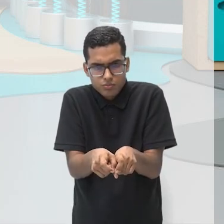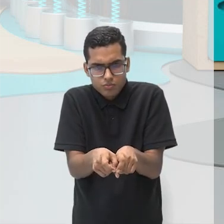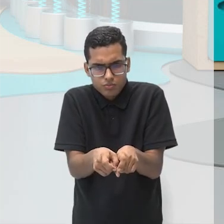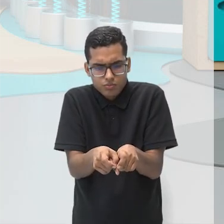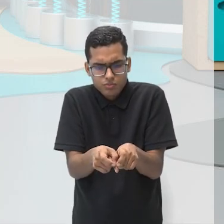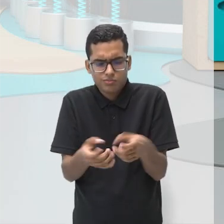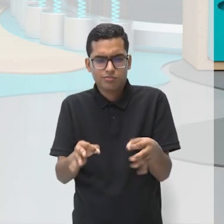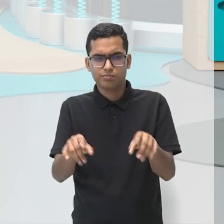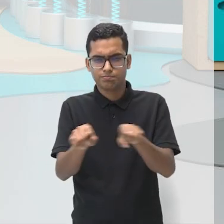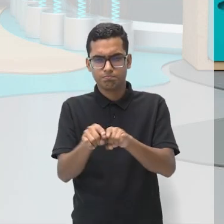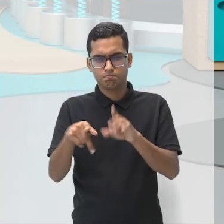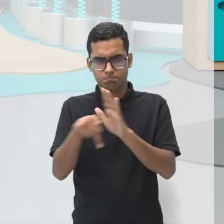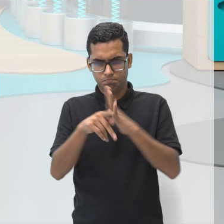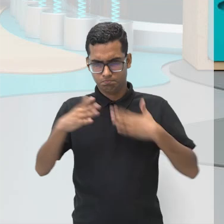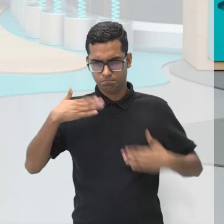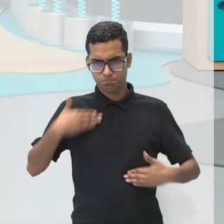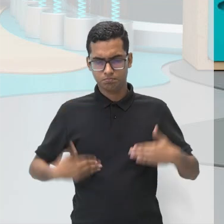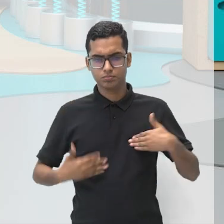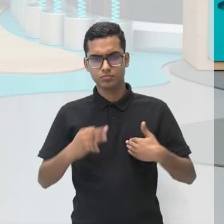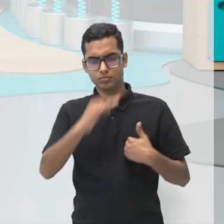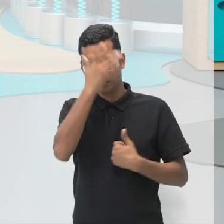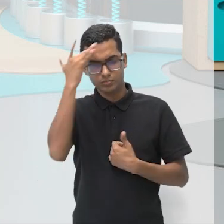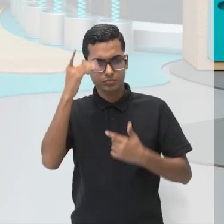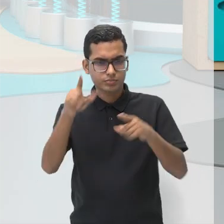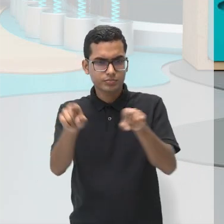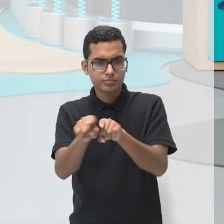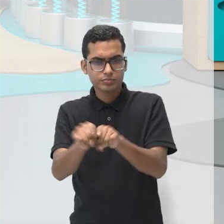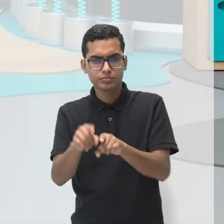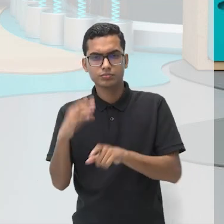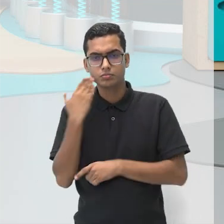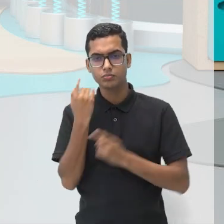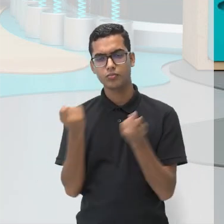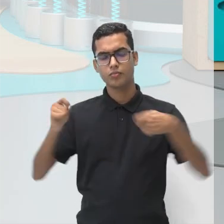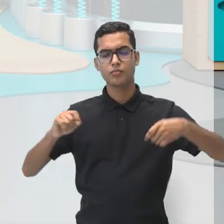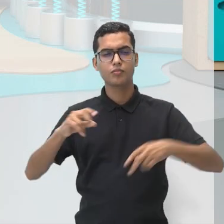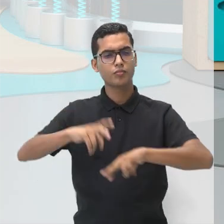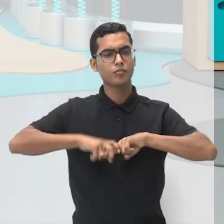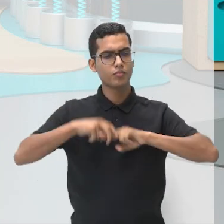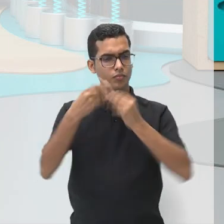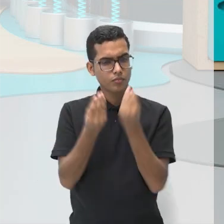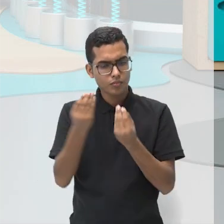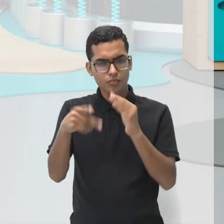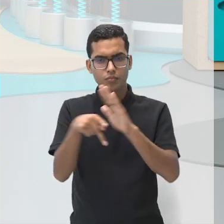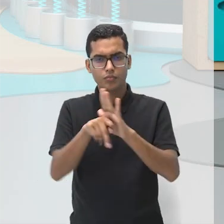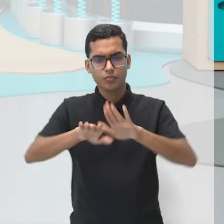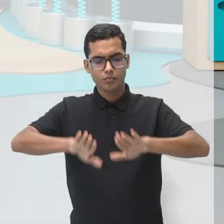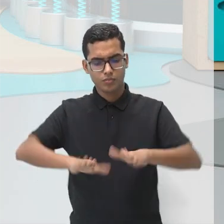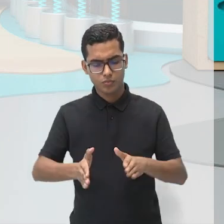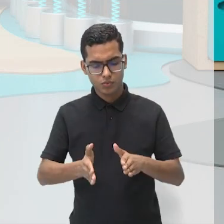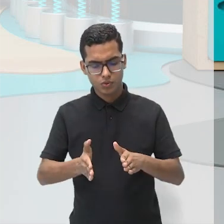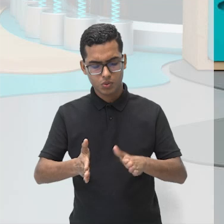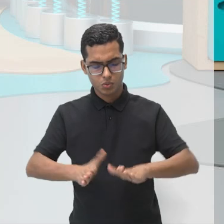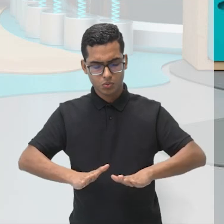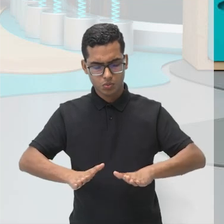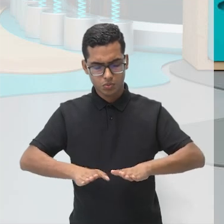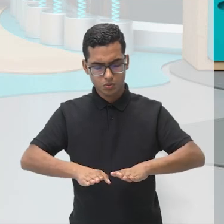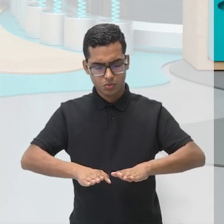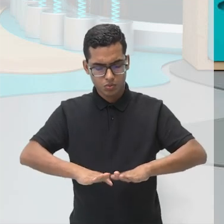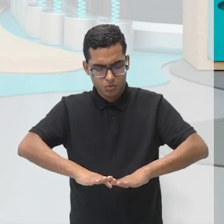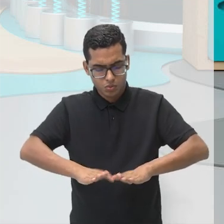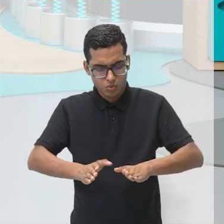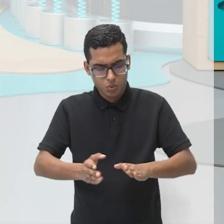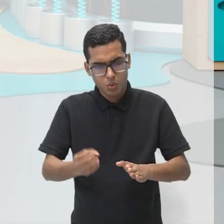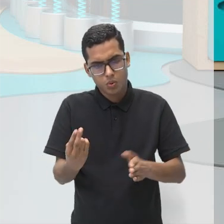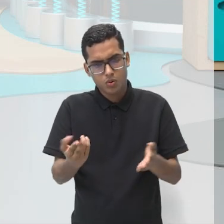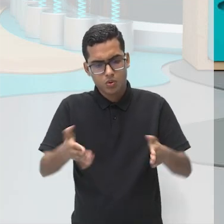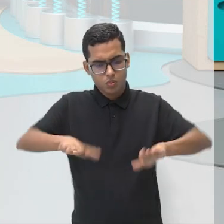esse desconforto, que pode ser causado por essa disfunção no joelho. Além desses dois